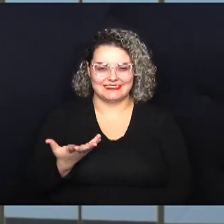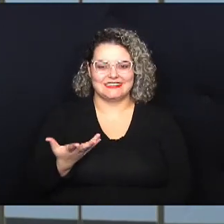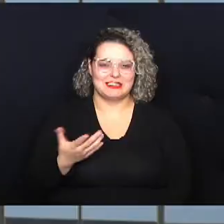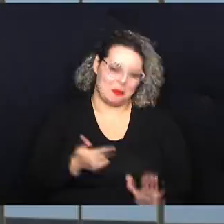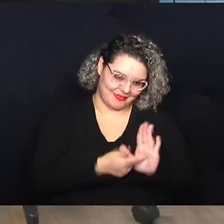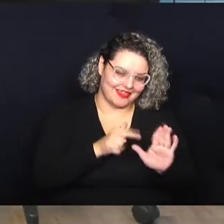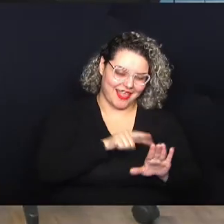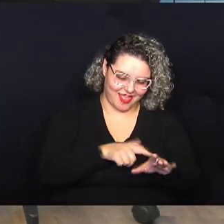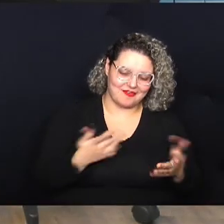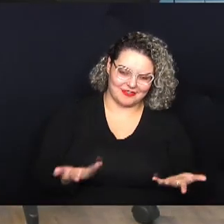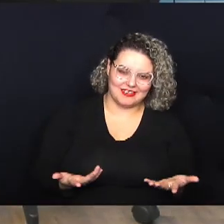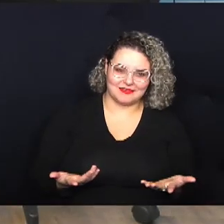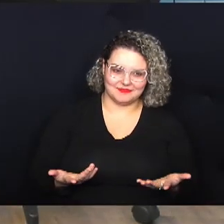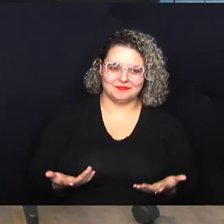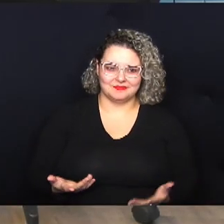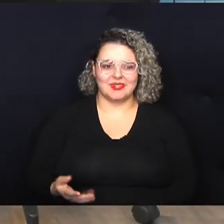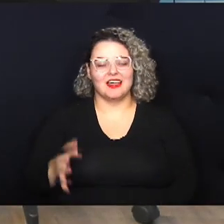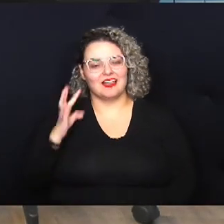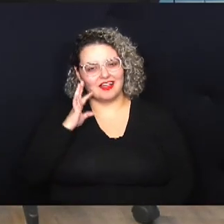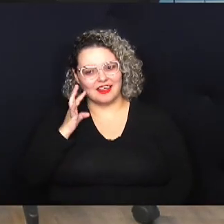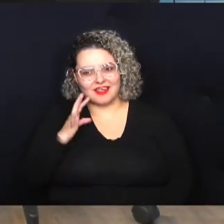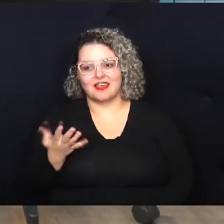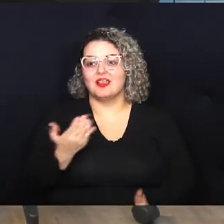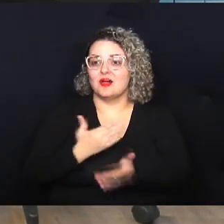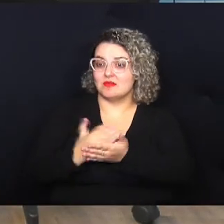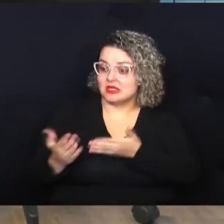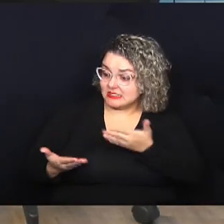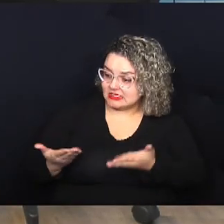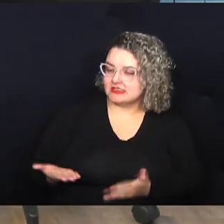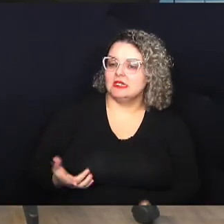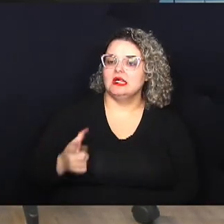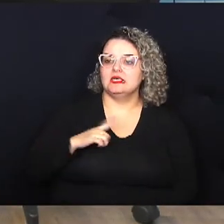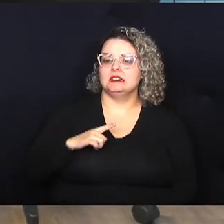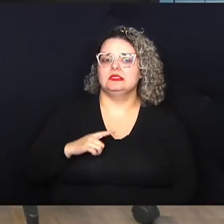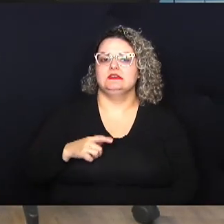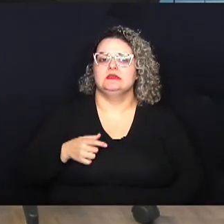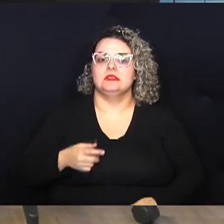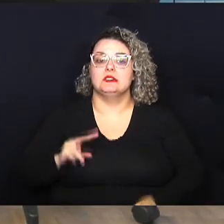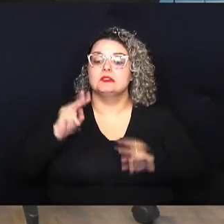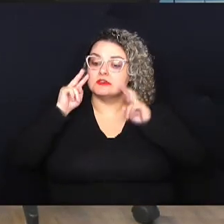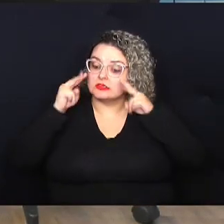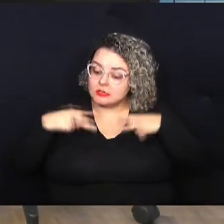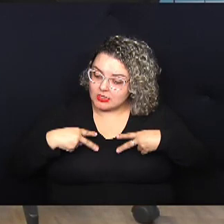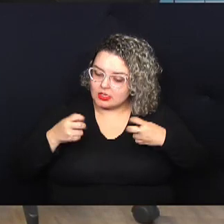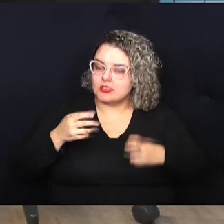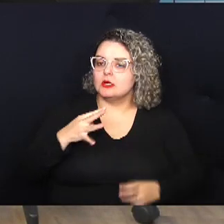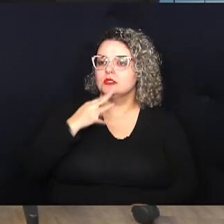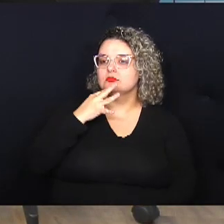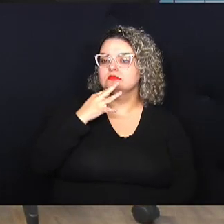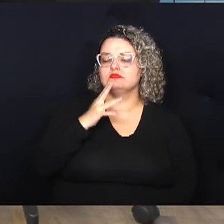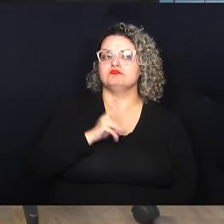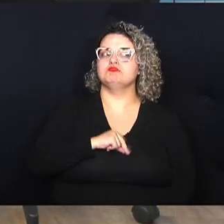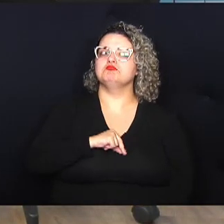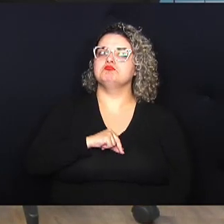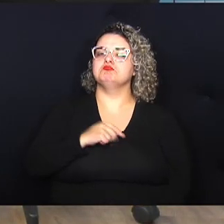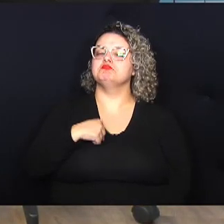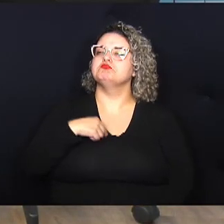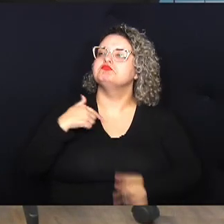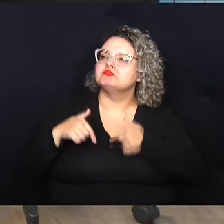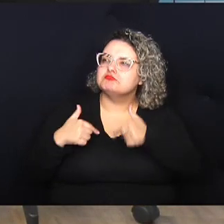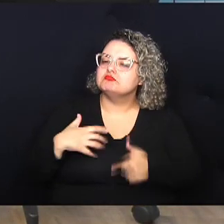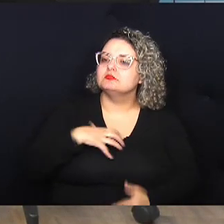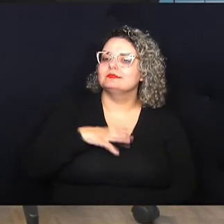Então eu acho que já começa por aí. A partir do momento que você começa a ter esse autoconhecimento, você fala, nossa, eu trabalho assim, mas